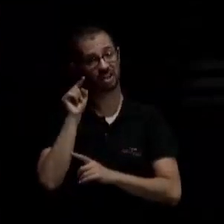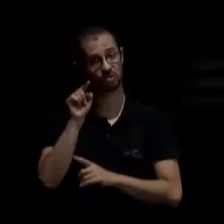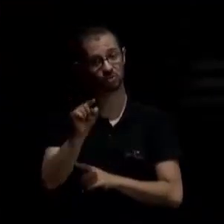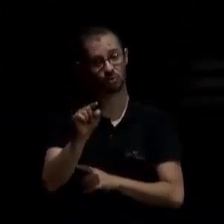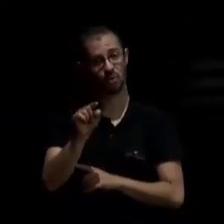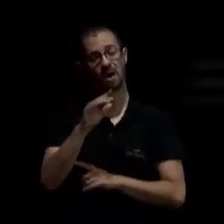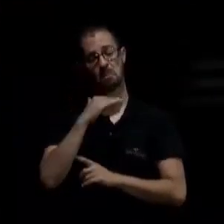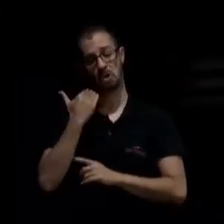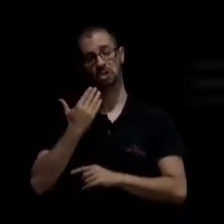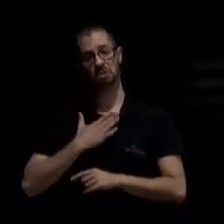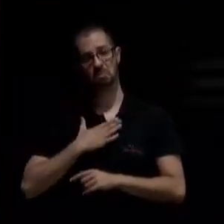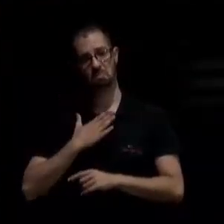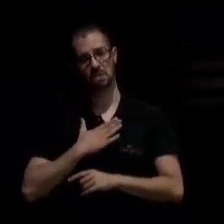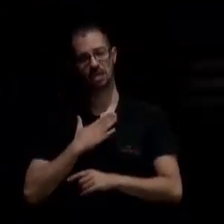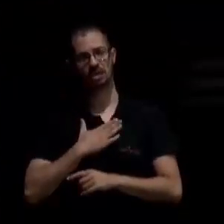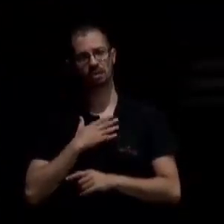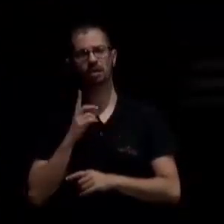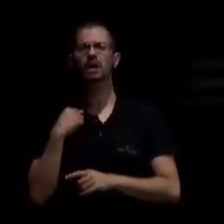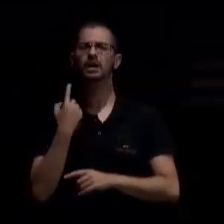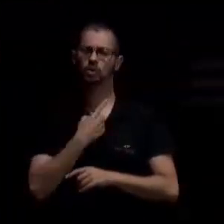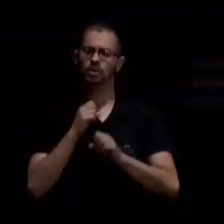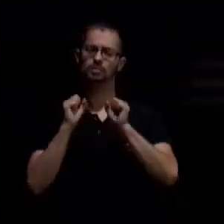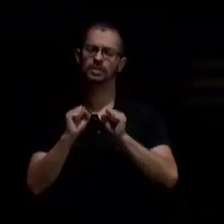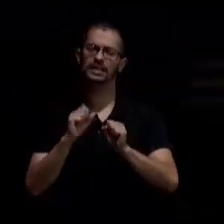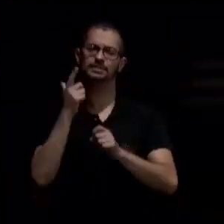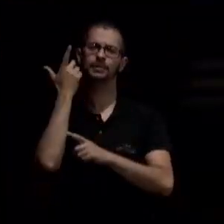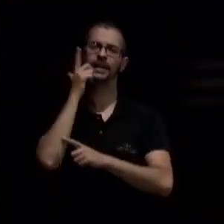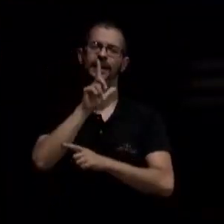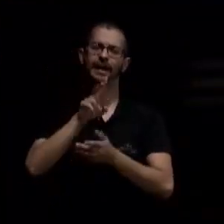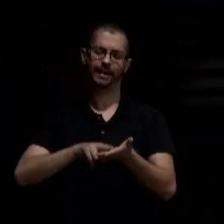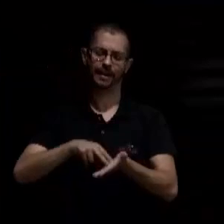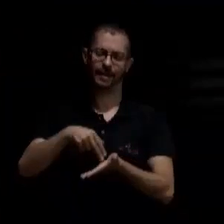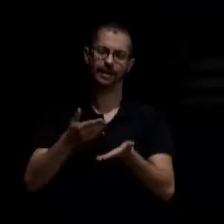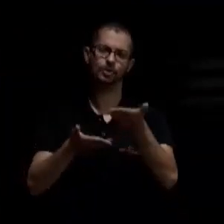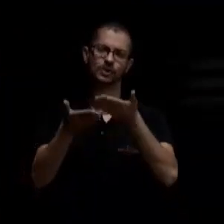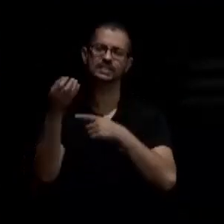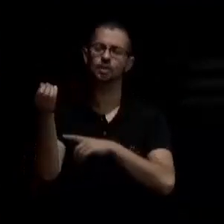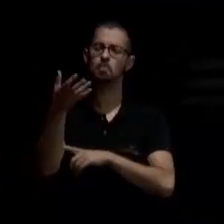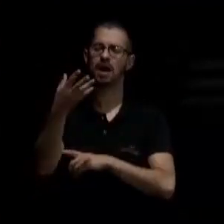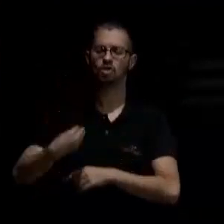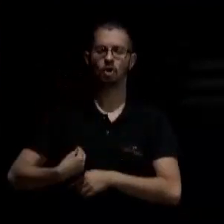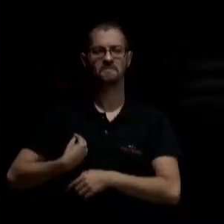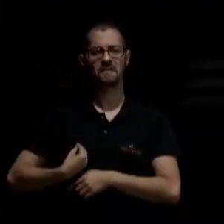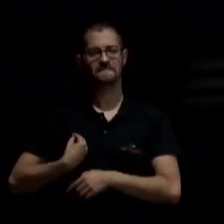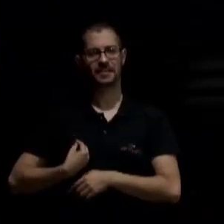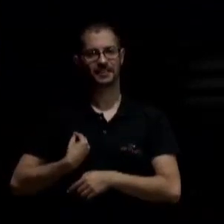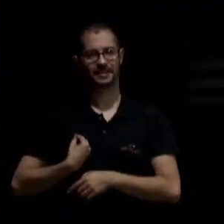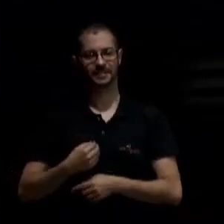era minha. E nós pudéssemos ganhar na ressurreição uma nova vida para a glória dele.